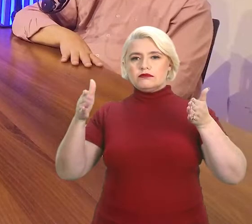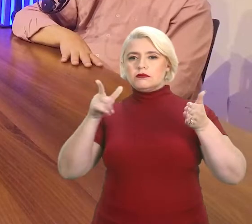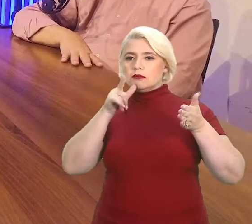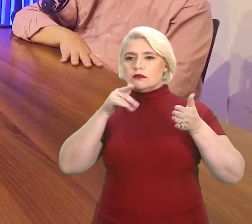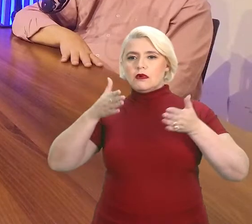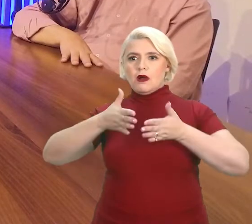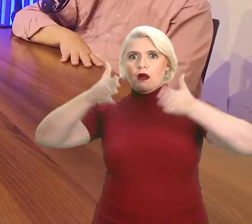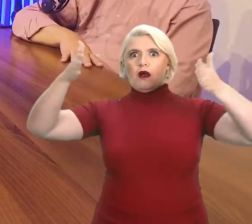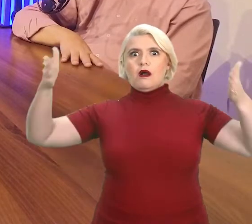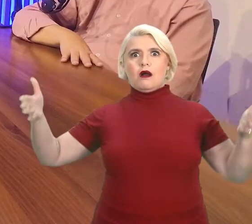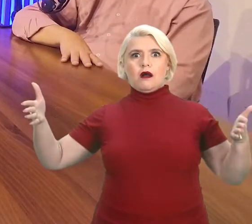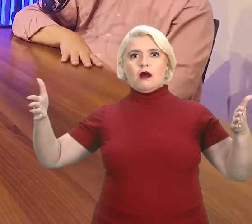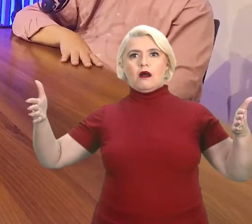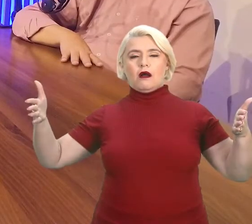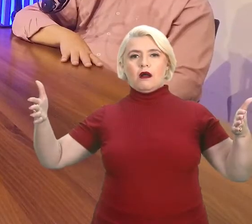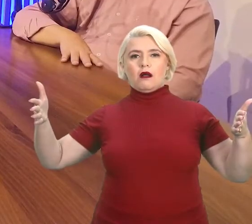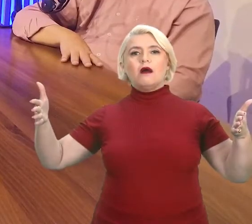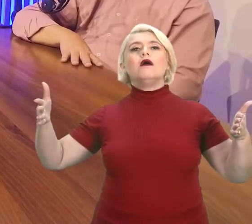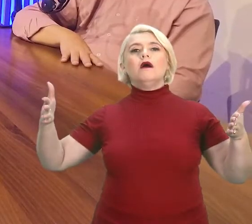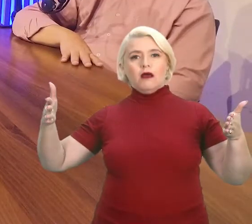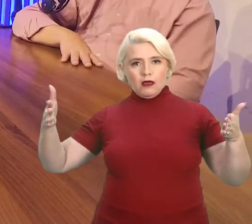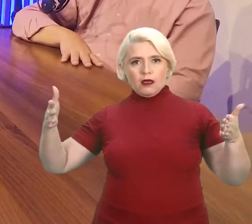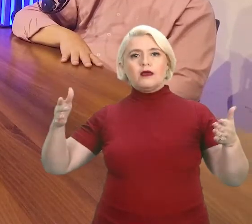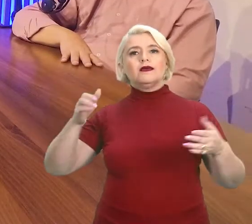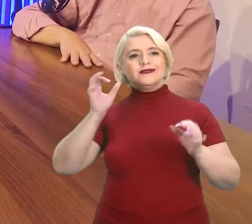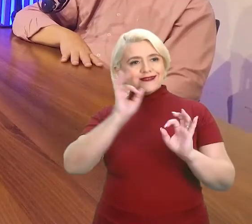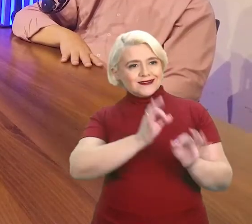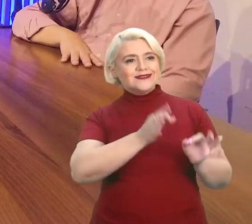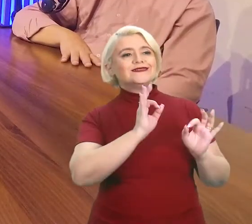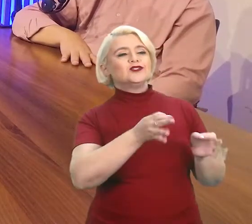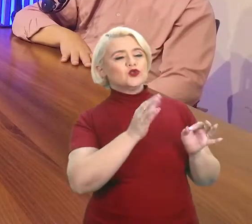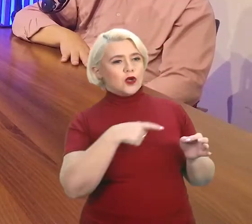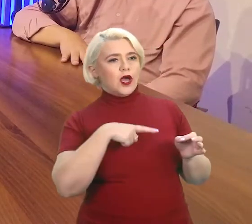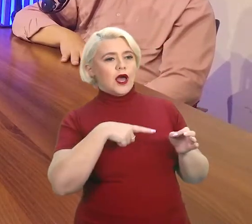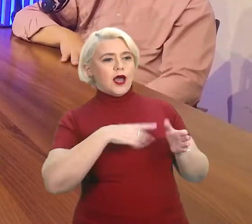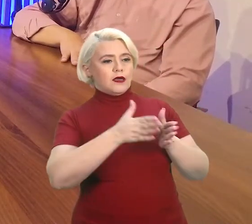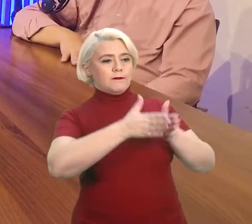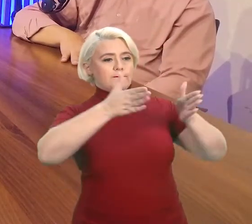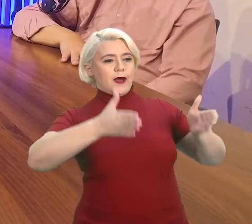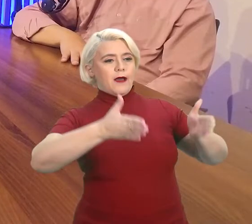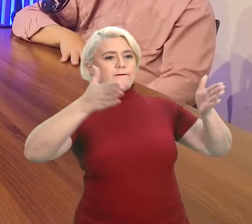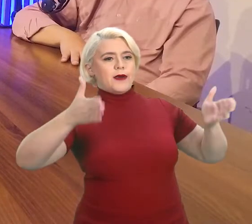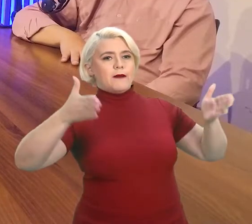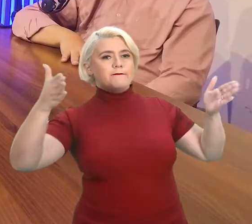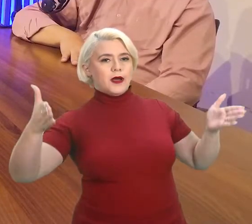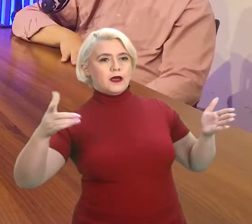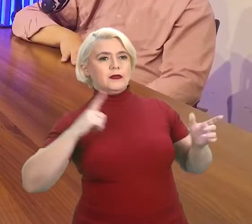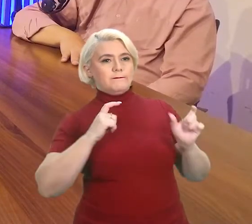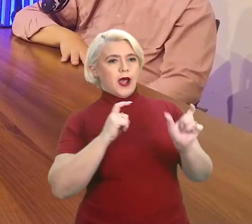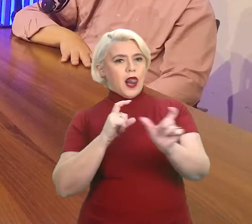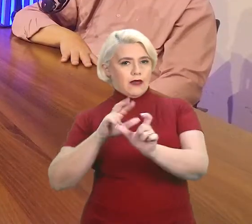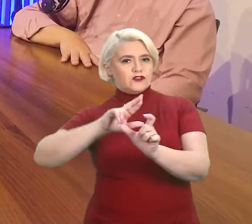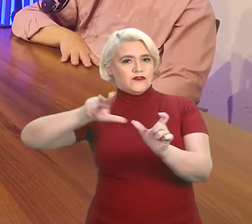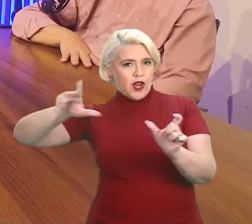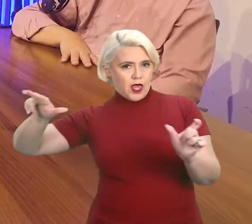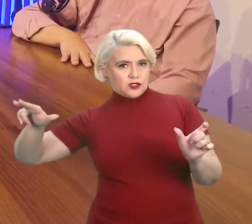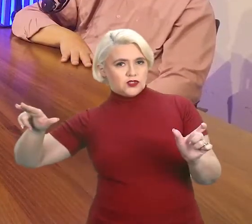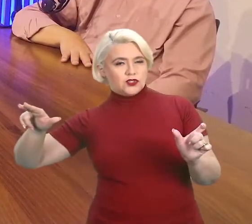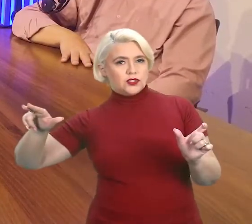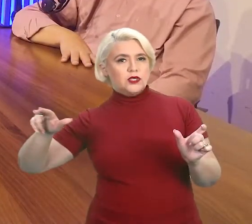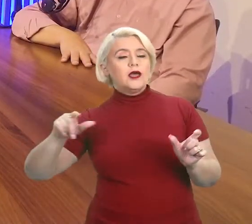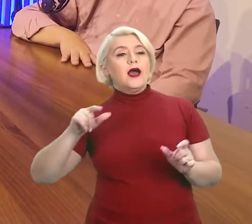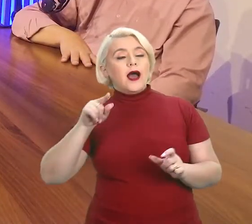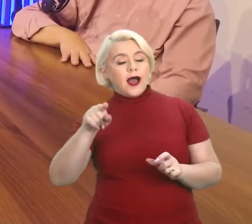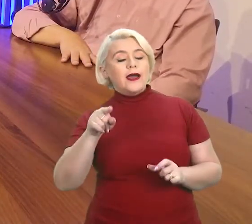que o rio é um riacho grande, um exemplo. Isso, exato. Você tem, mas eu tenho as palavras diferentes. Eu tenho